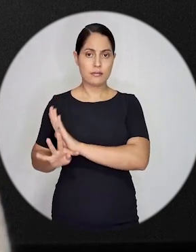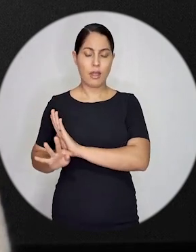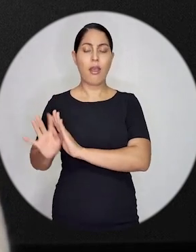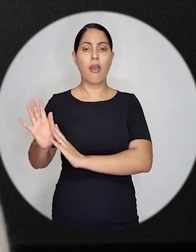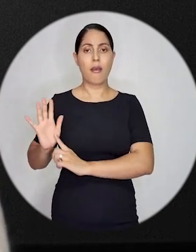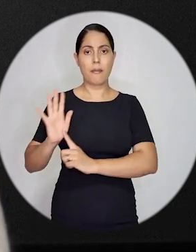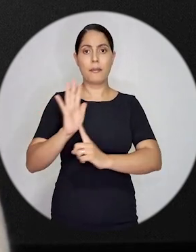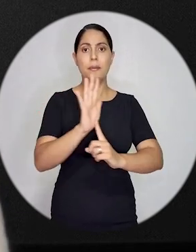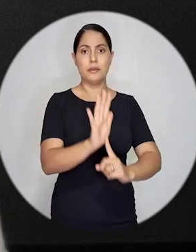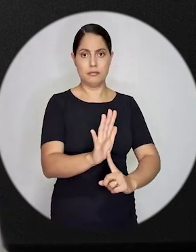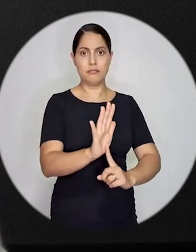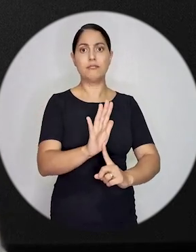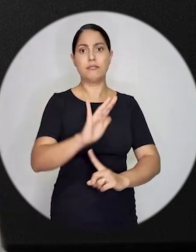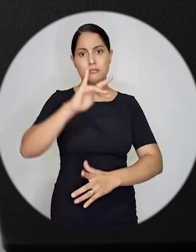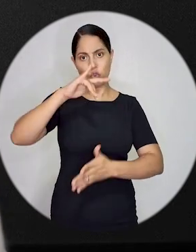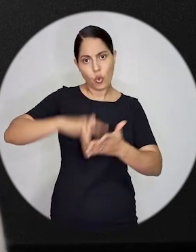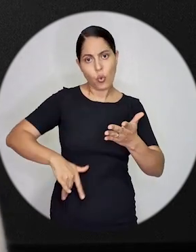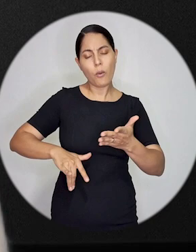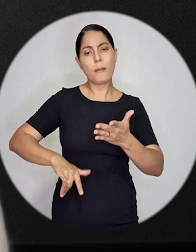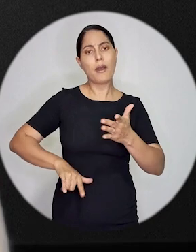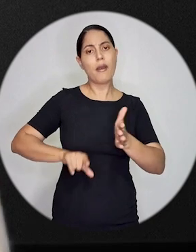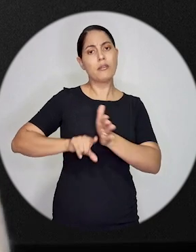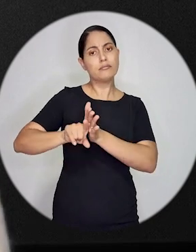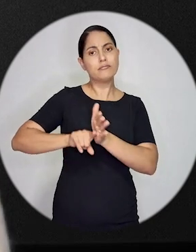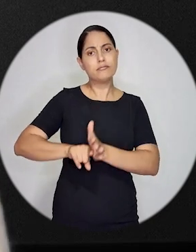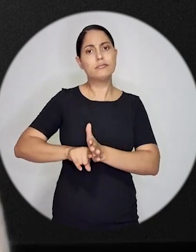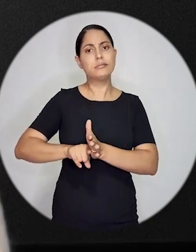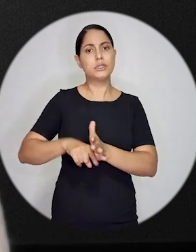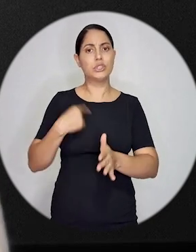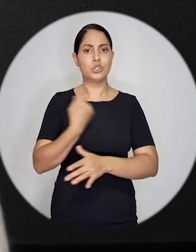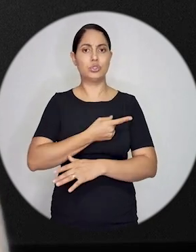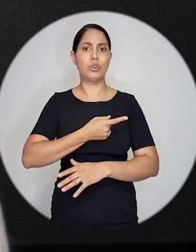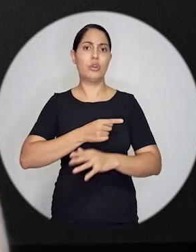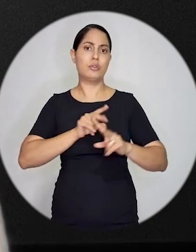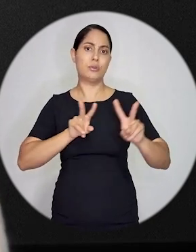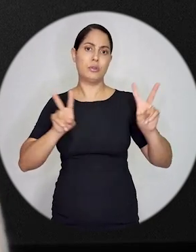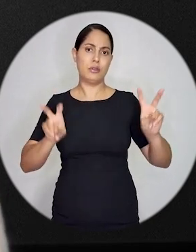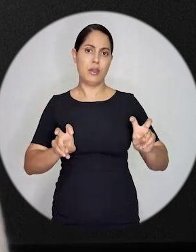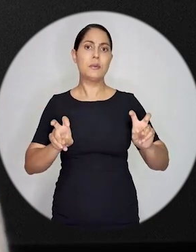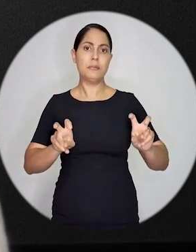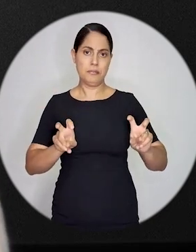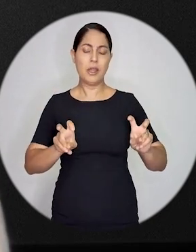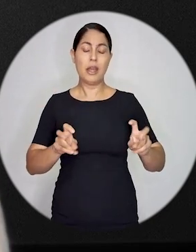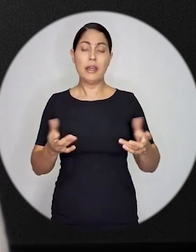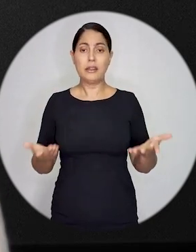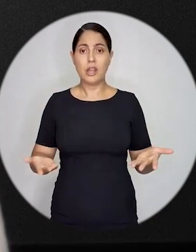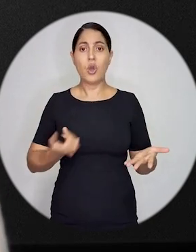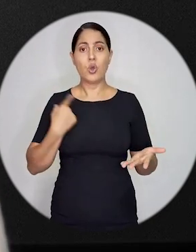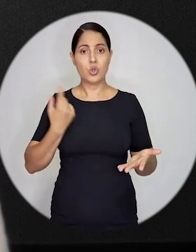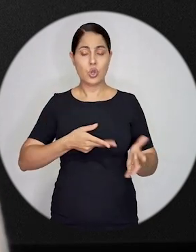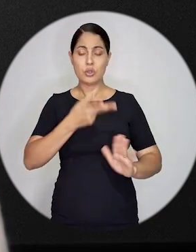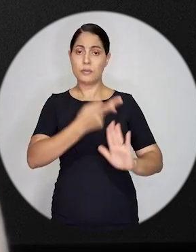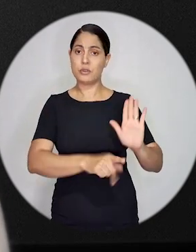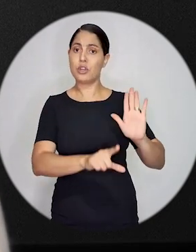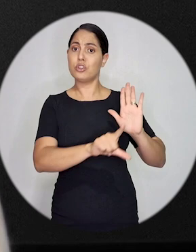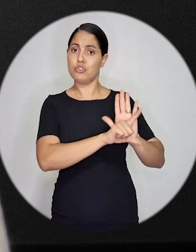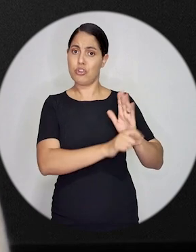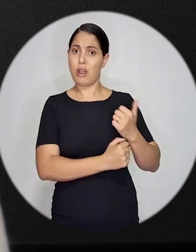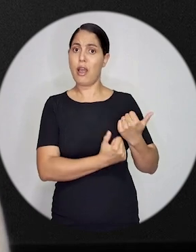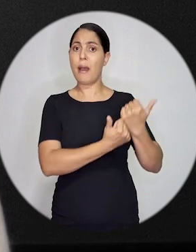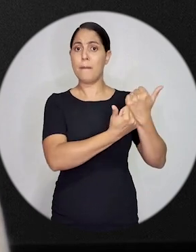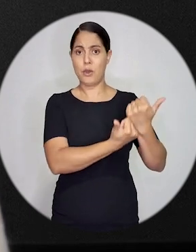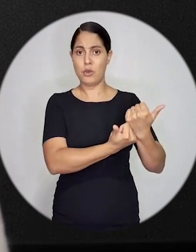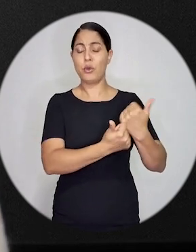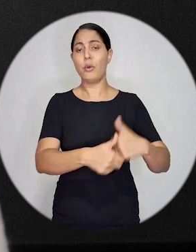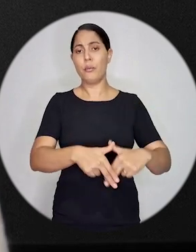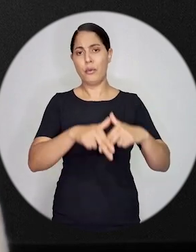técnica e parecer a respeito da posição da advocacia e do Conselho Federal sobre o tema. Nosso apoio ao PL é em